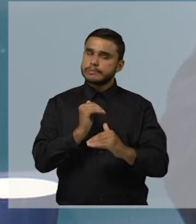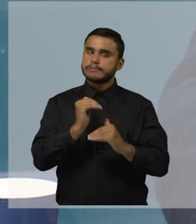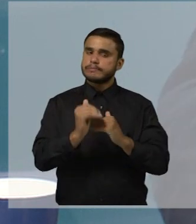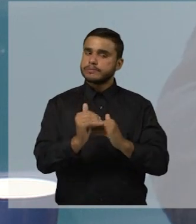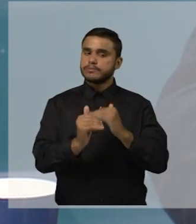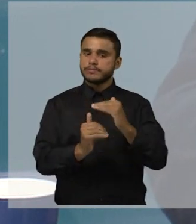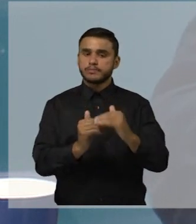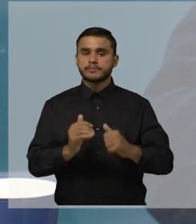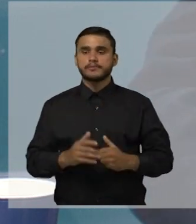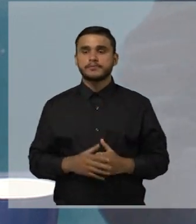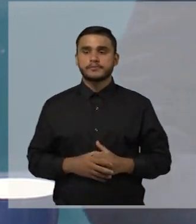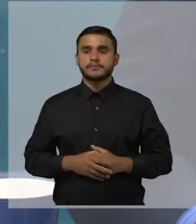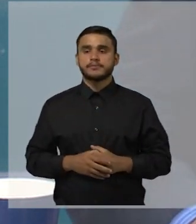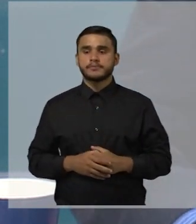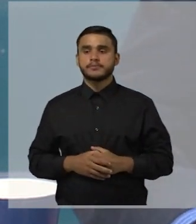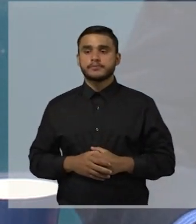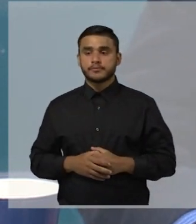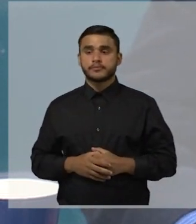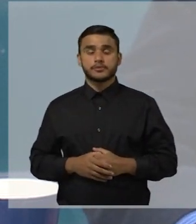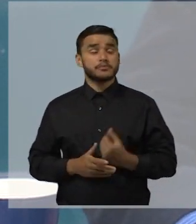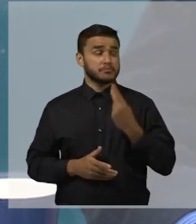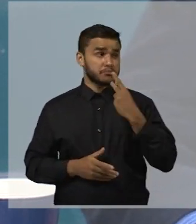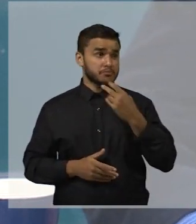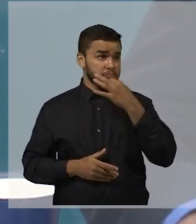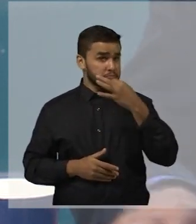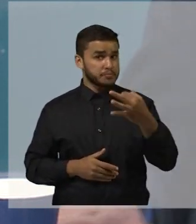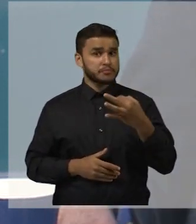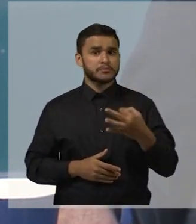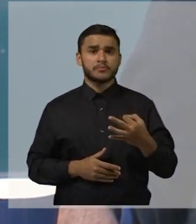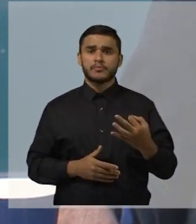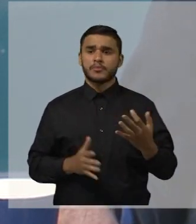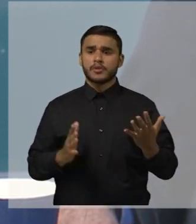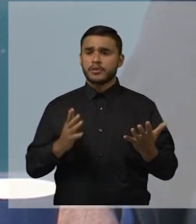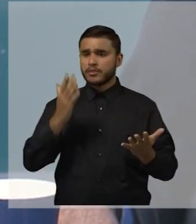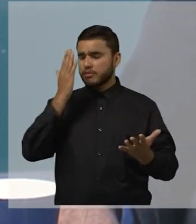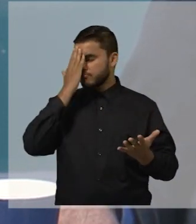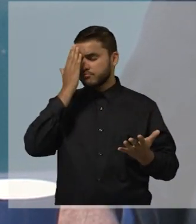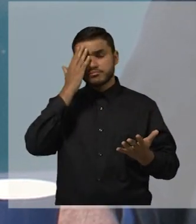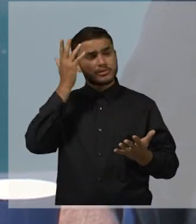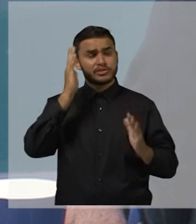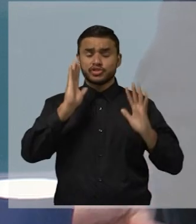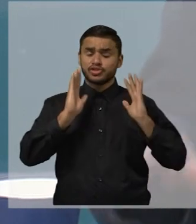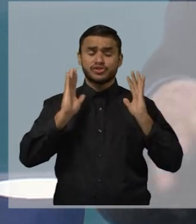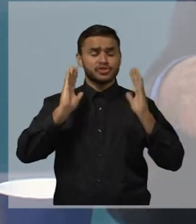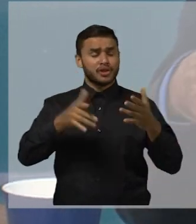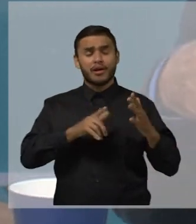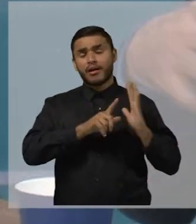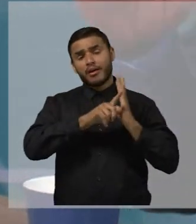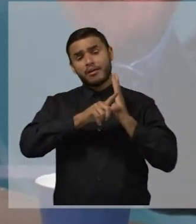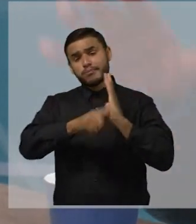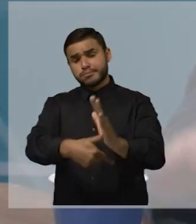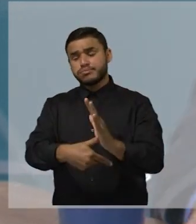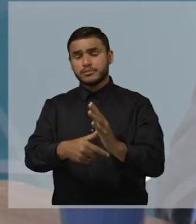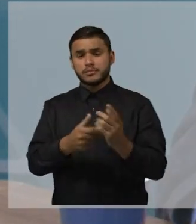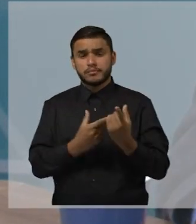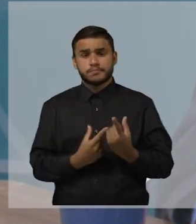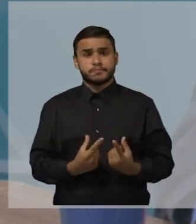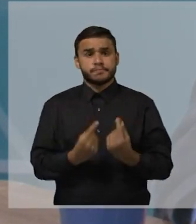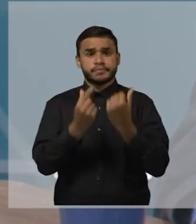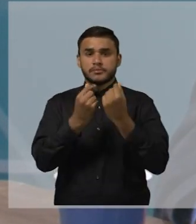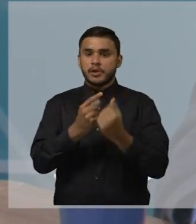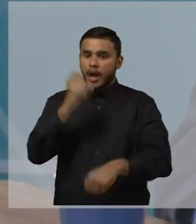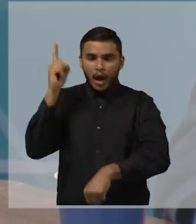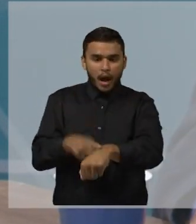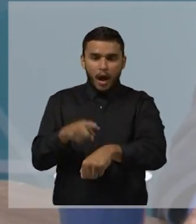Há uma questão fundamental, é que o atraso é autofágico. E é questão de longo prazo. Não